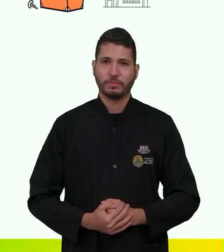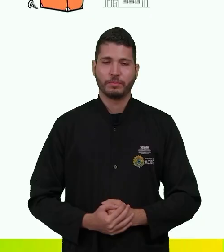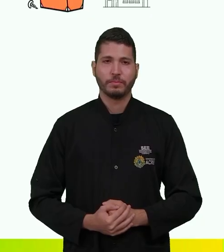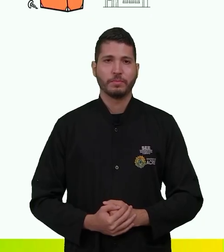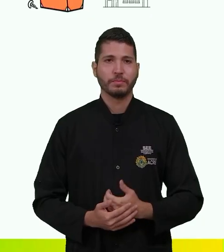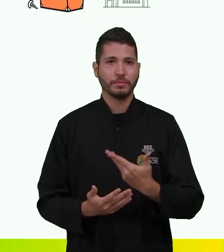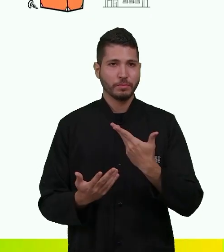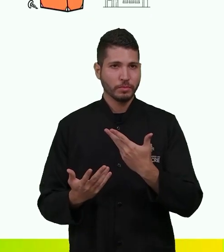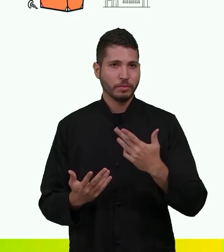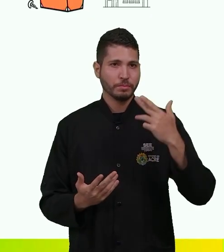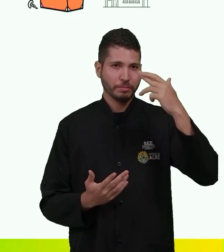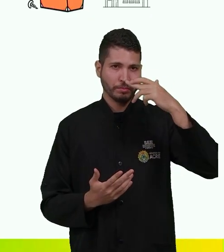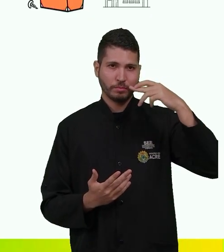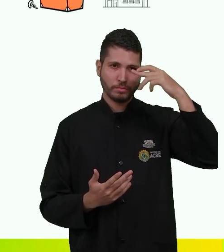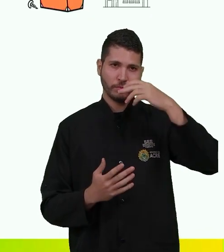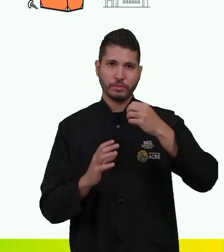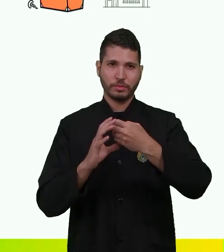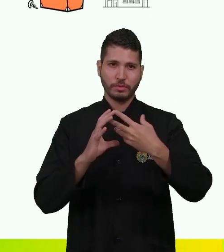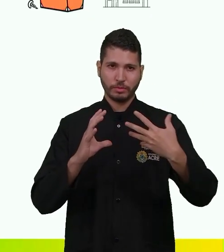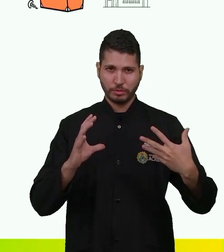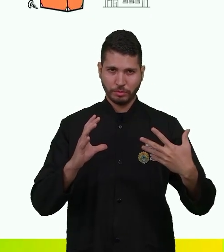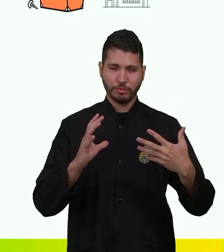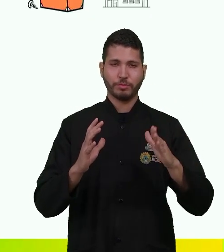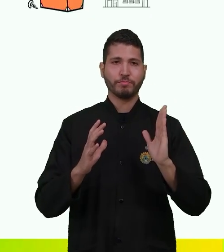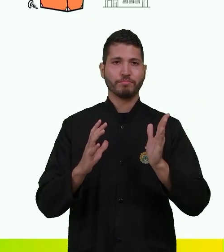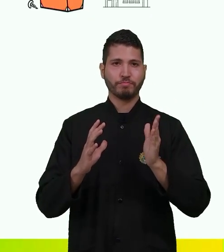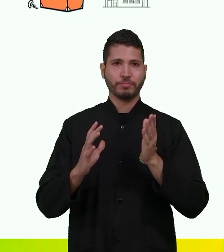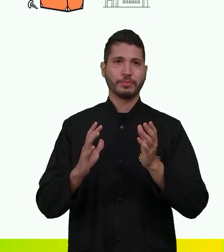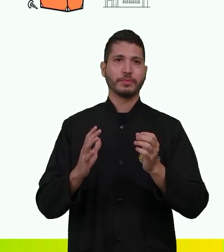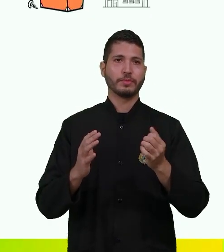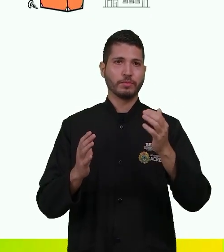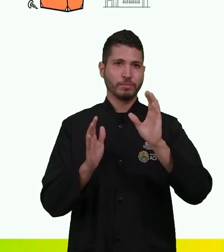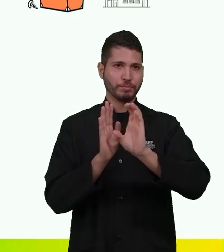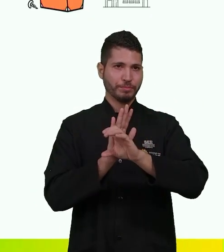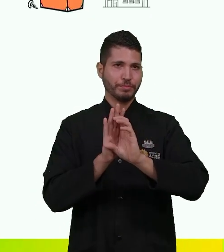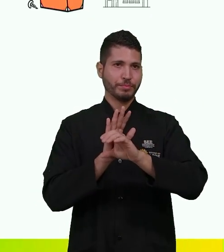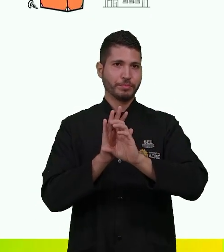quantas características nós já apontamos aqui no conceito.